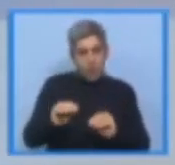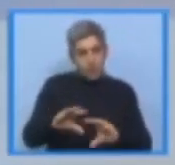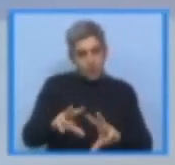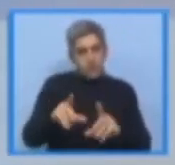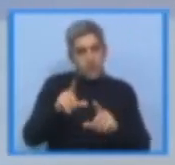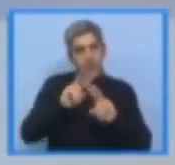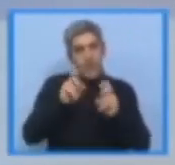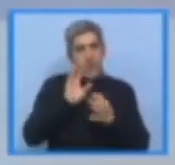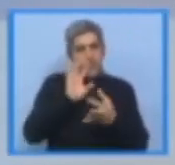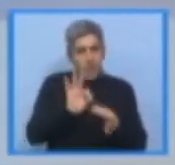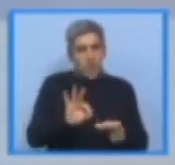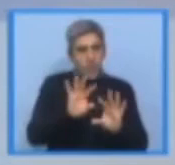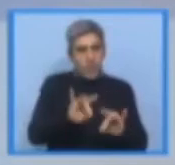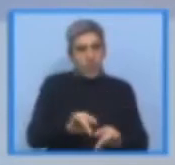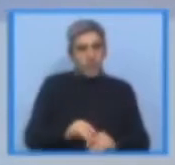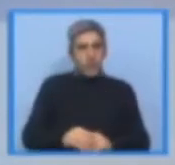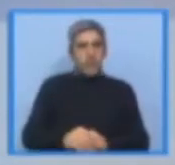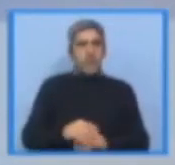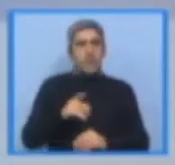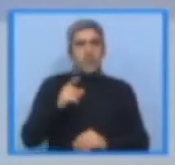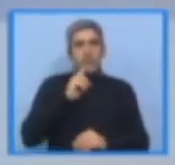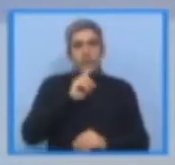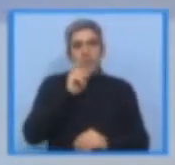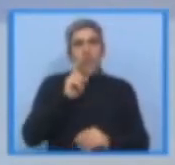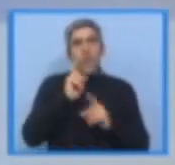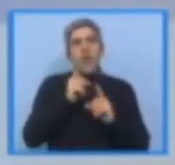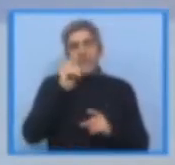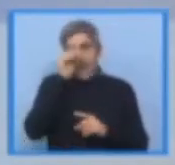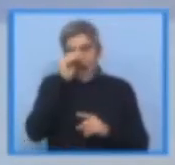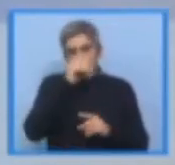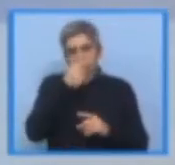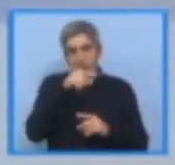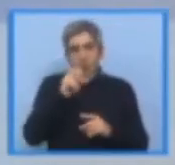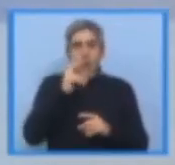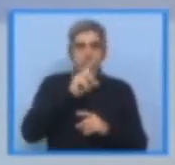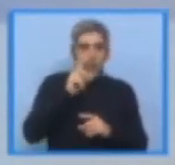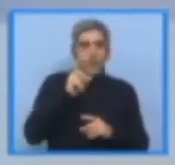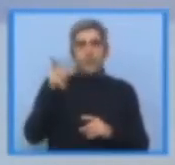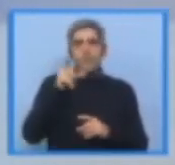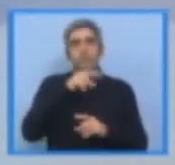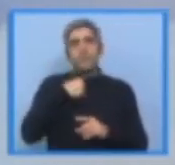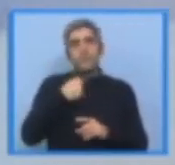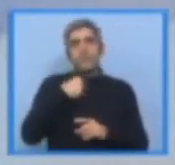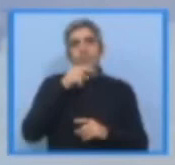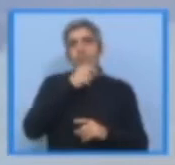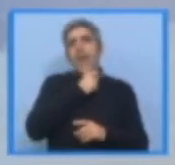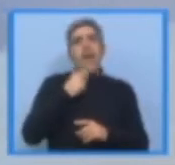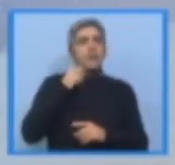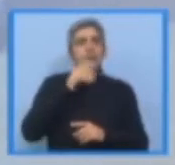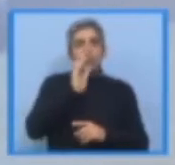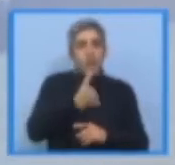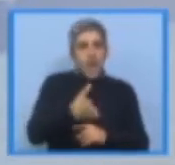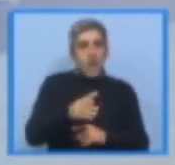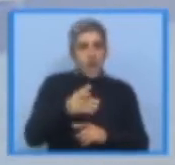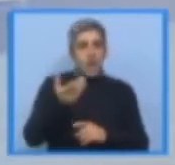abordar o tema, desde logo quando ele começa por interrogar o que há de falso nas notícias falsas, como há pouco o Padre Américo já foi adiantando a resposta, e